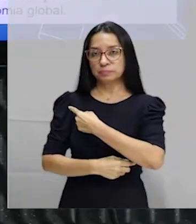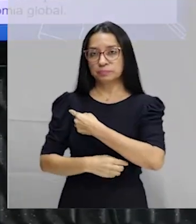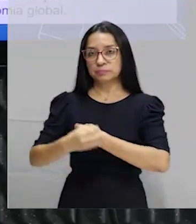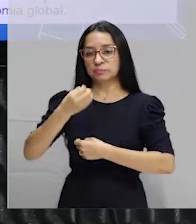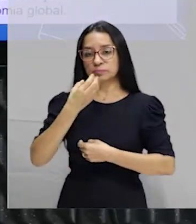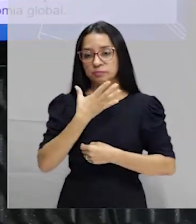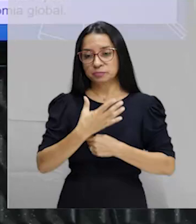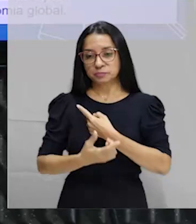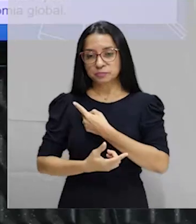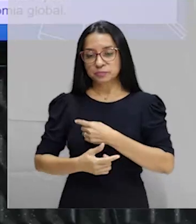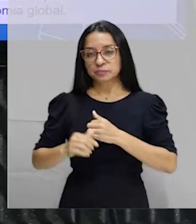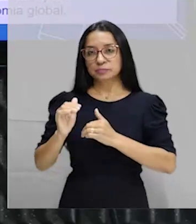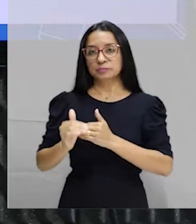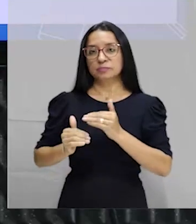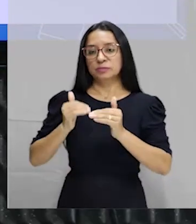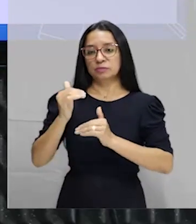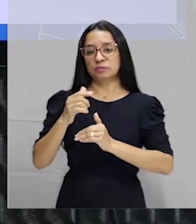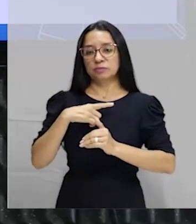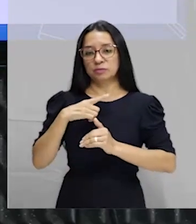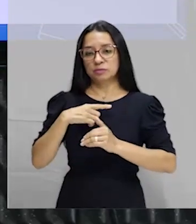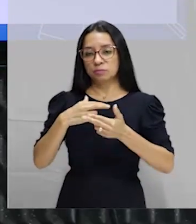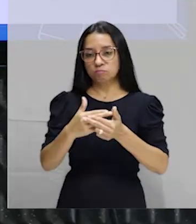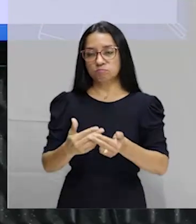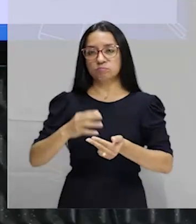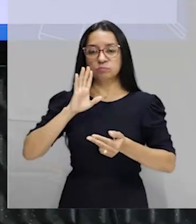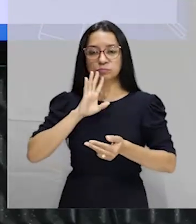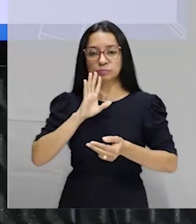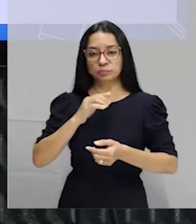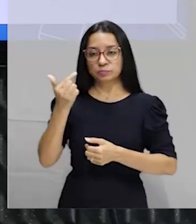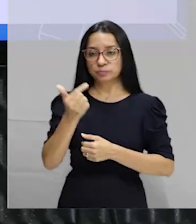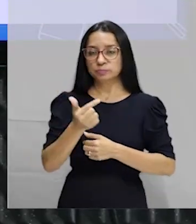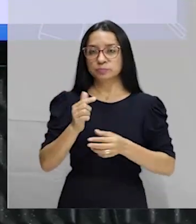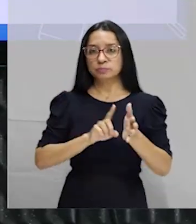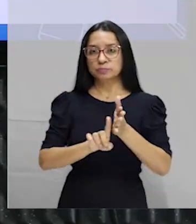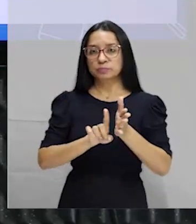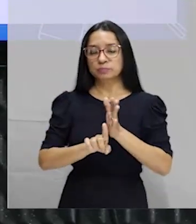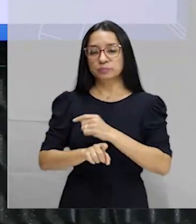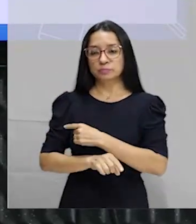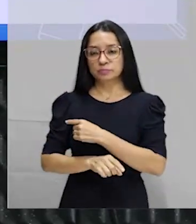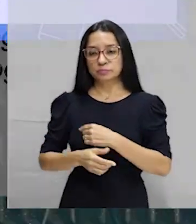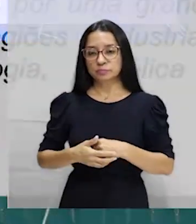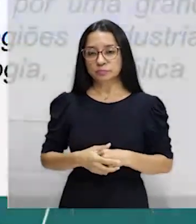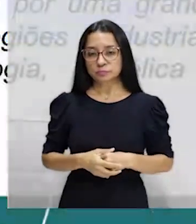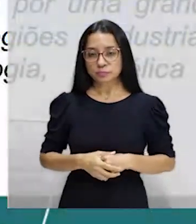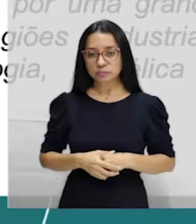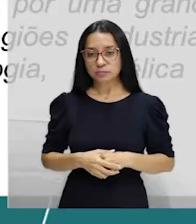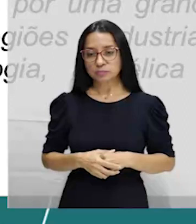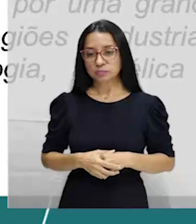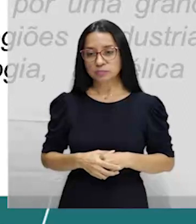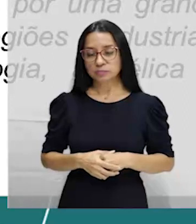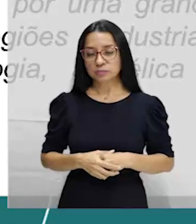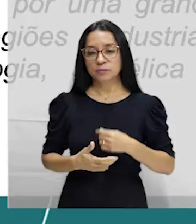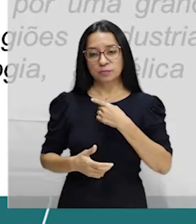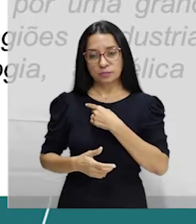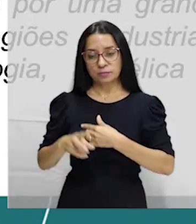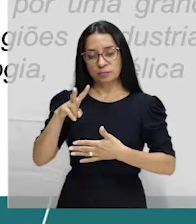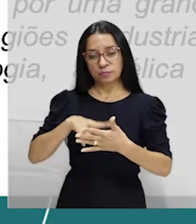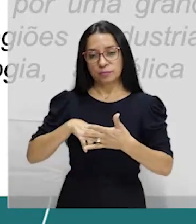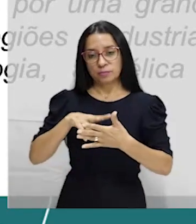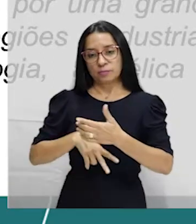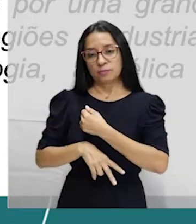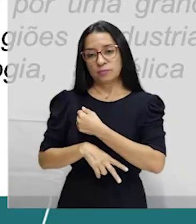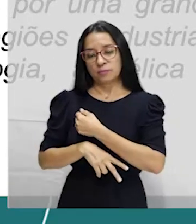Bacaninha? Bora evoluir, que tem mais coisa legal. Segunda questão. Olha o que ela te diz, abre aspas. Os